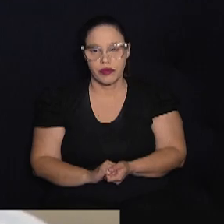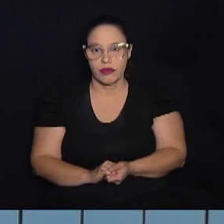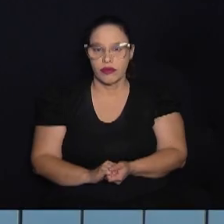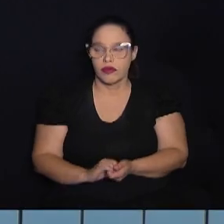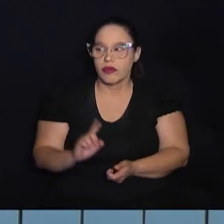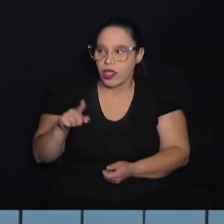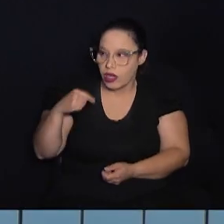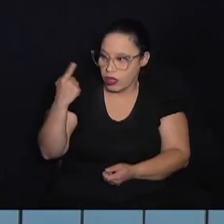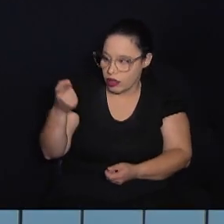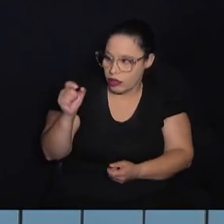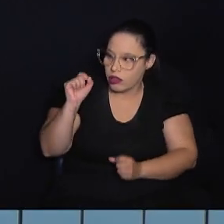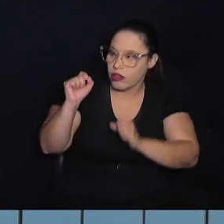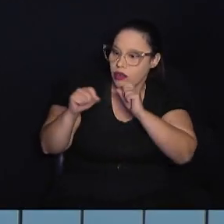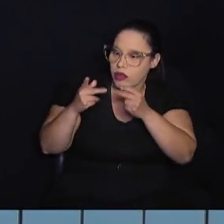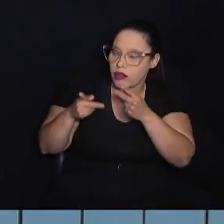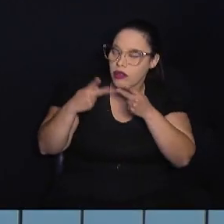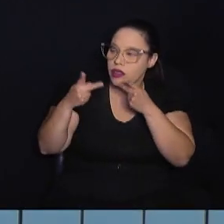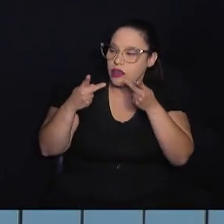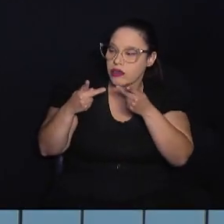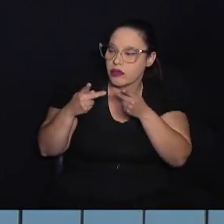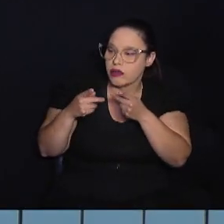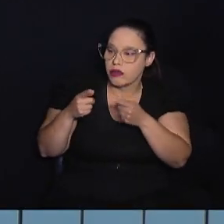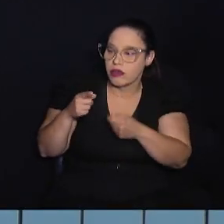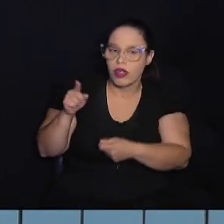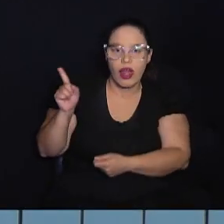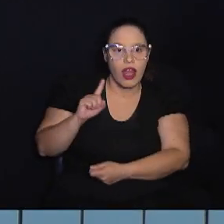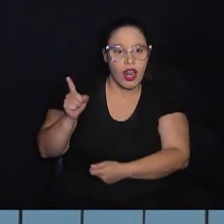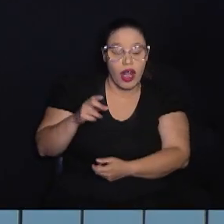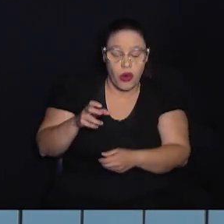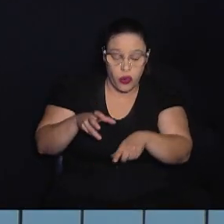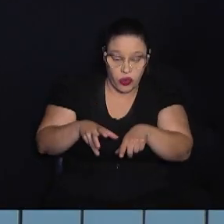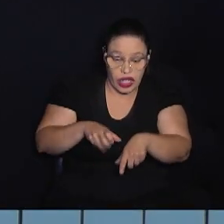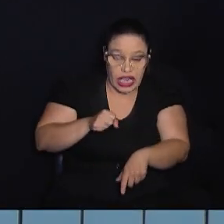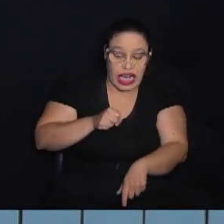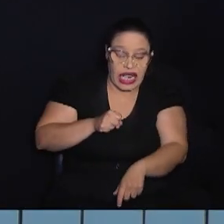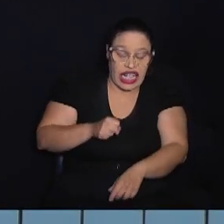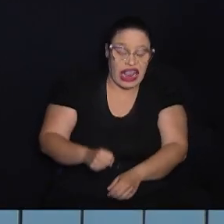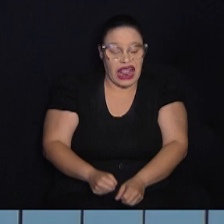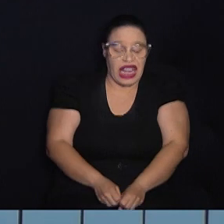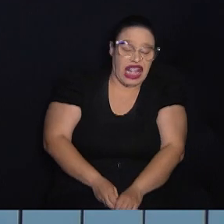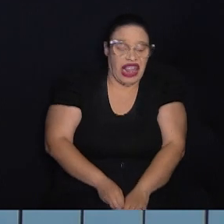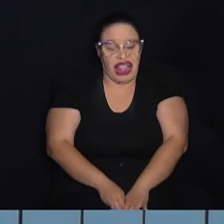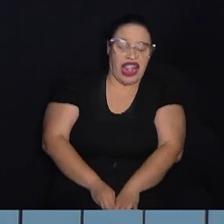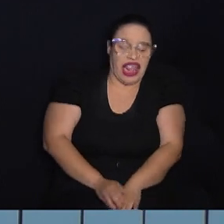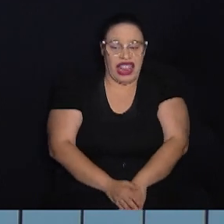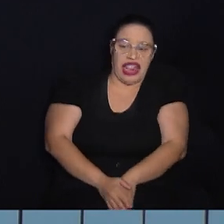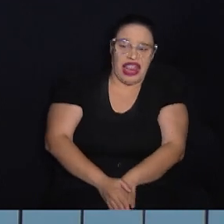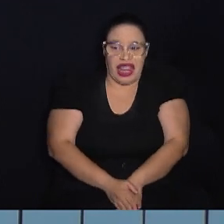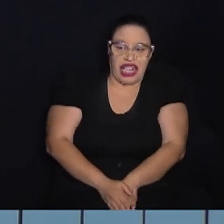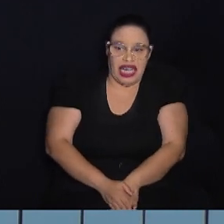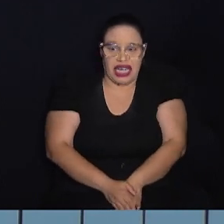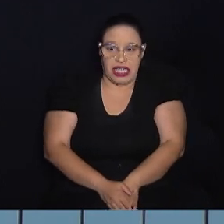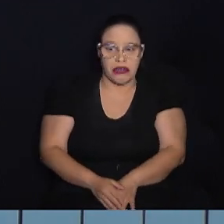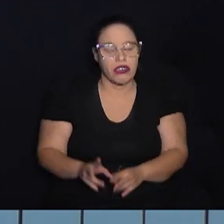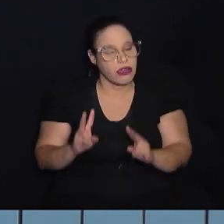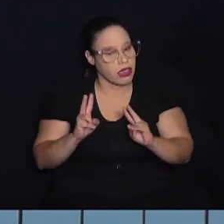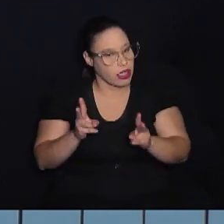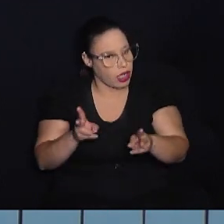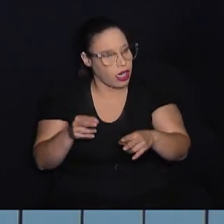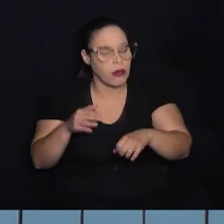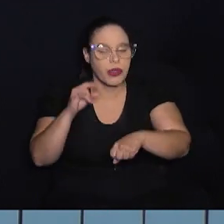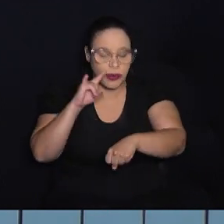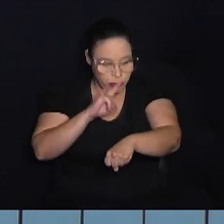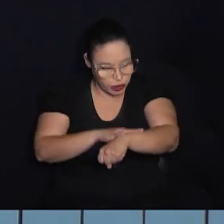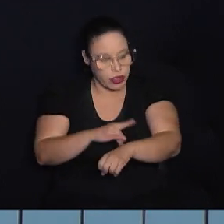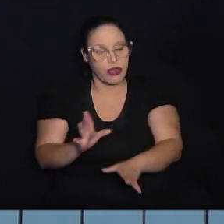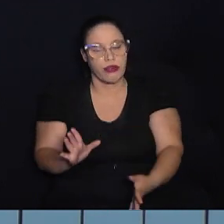Além dessa questão que a gente comentou, né, doutor, de não ficar segurando, né, a urina e sempre que tem vontade, Perfeito. eliminar essas